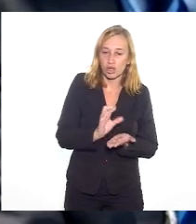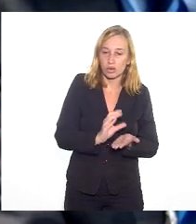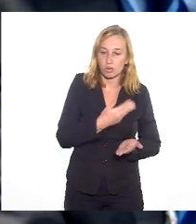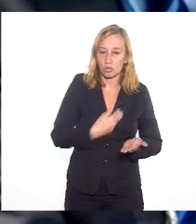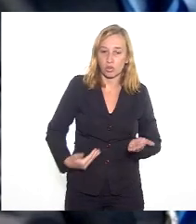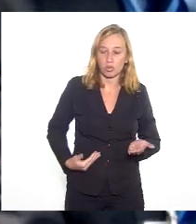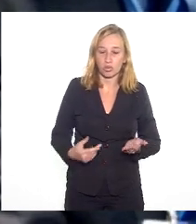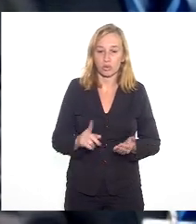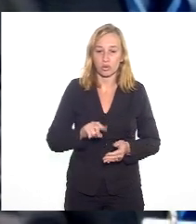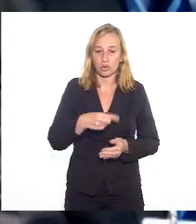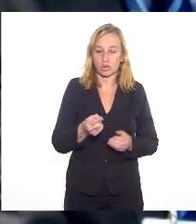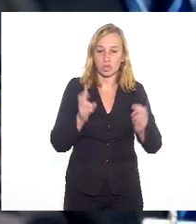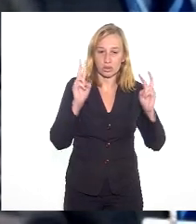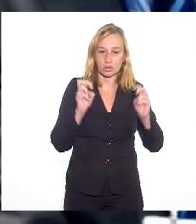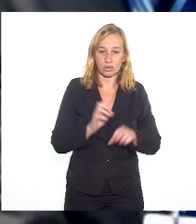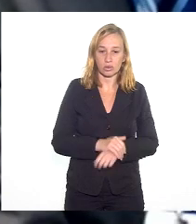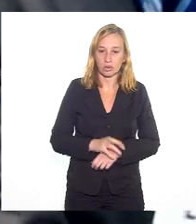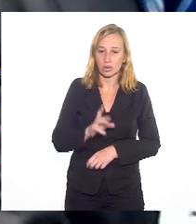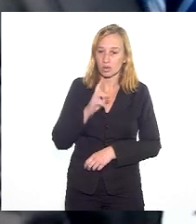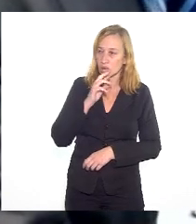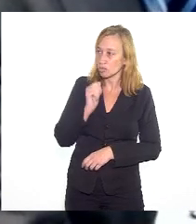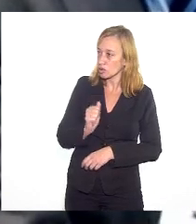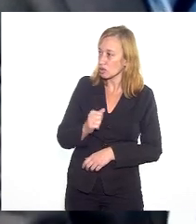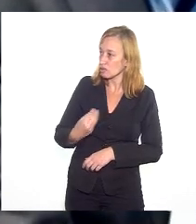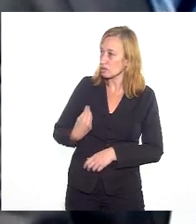semelhantes. Quero saber se o Amorim